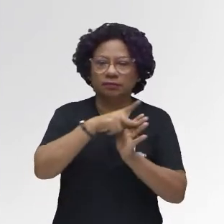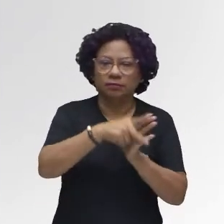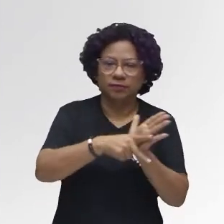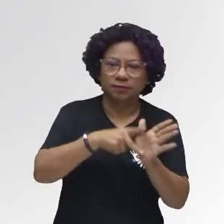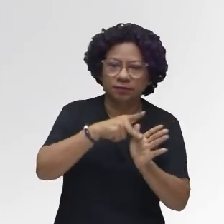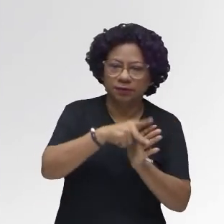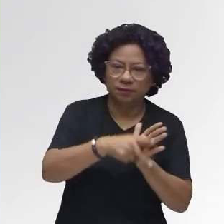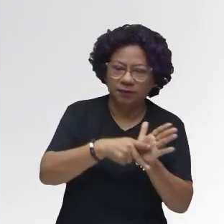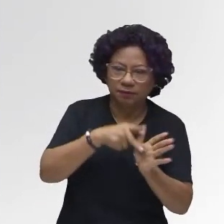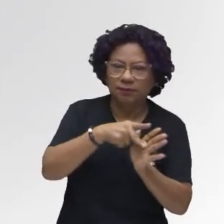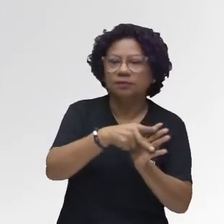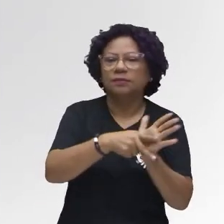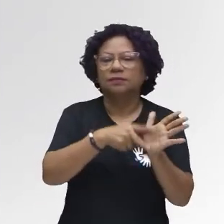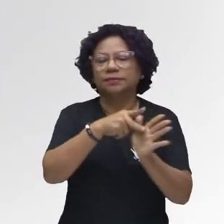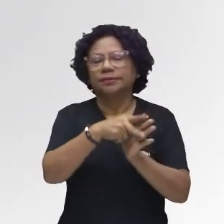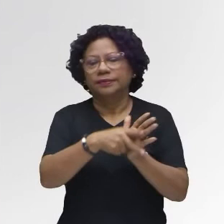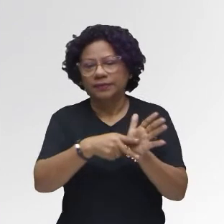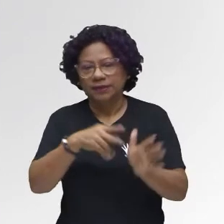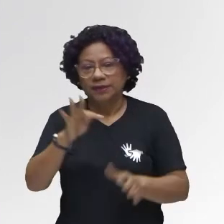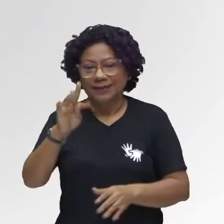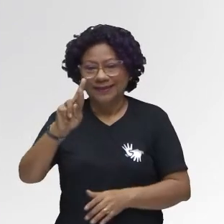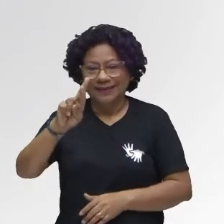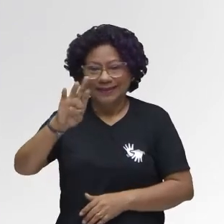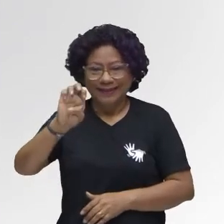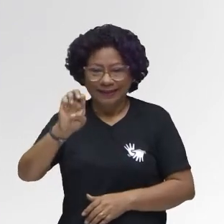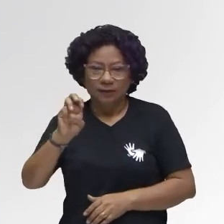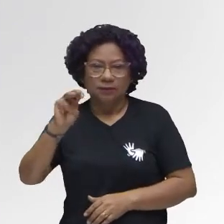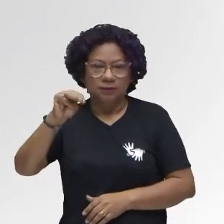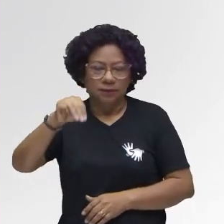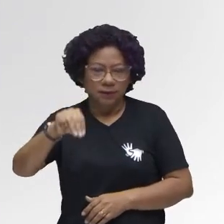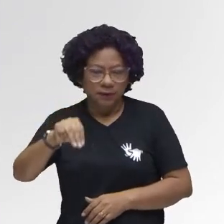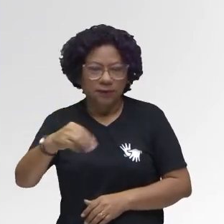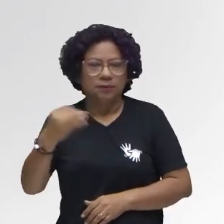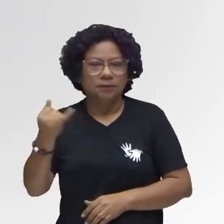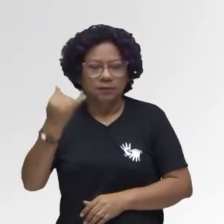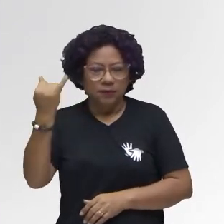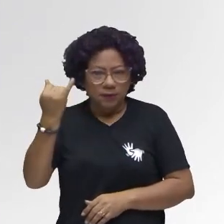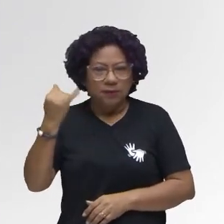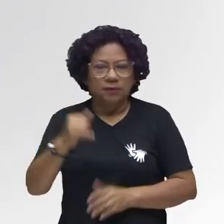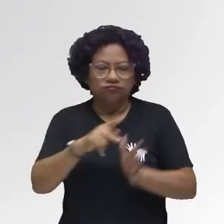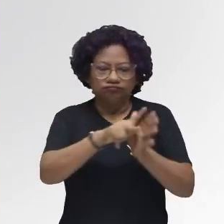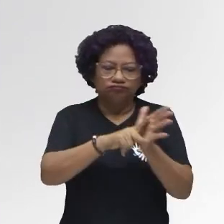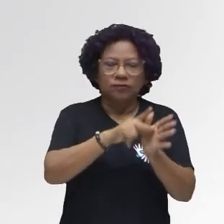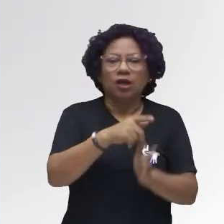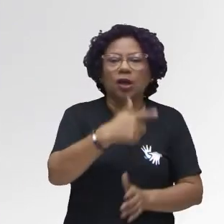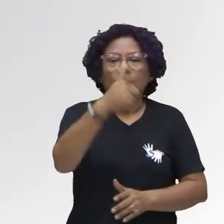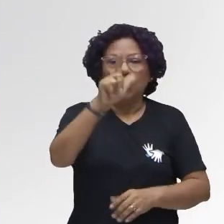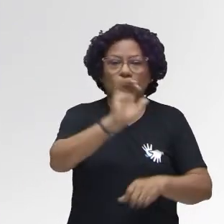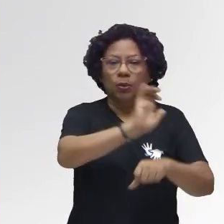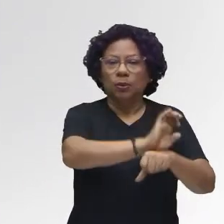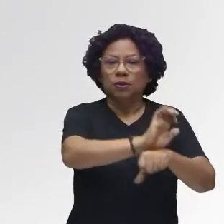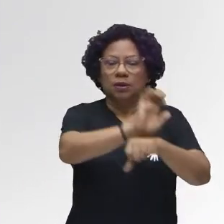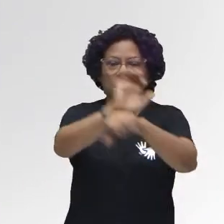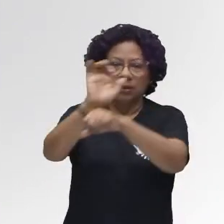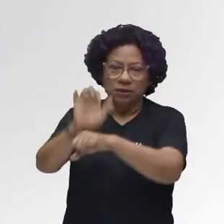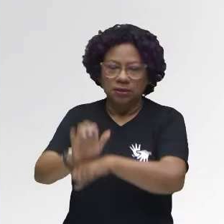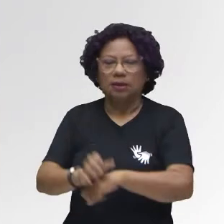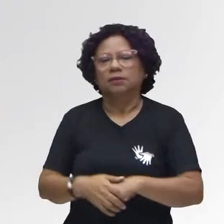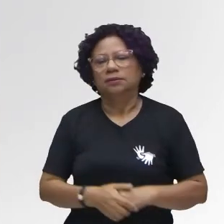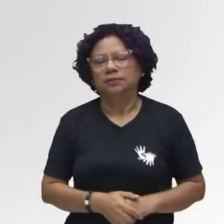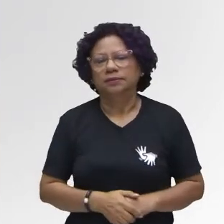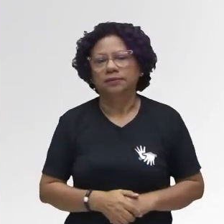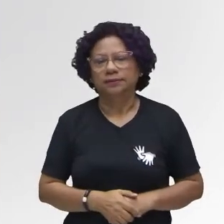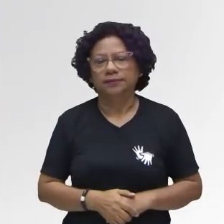para escoamento da produção de café. E aí, principalmente, vai se beneficiar o estado de São Paulo, tá?